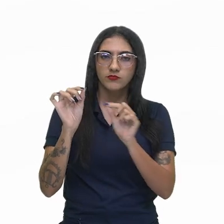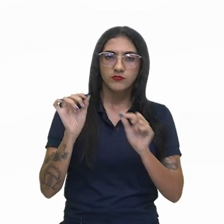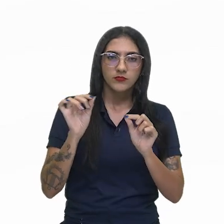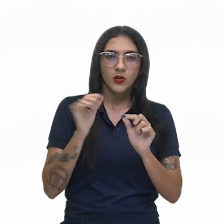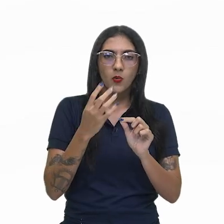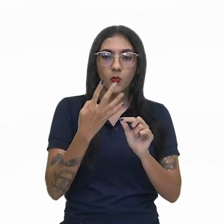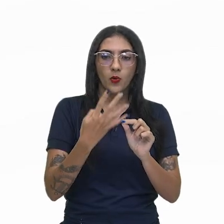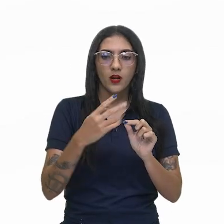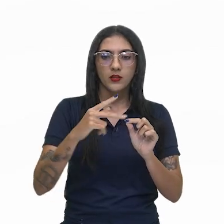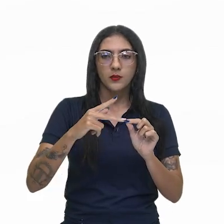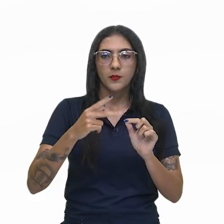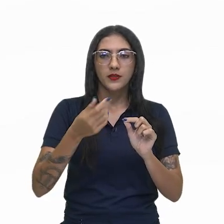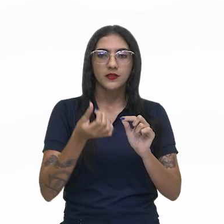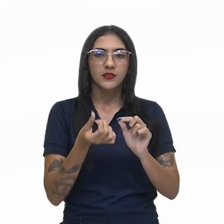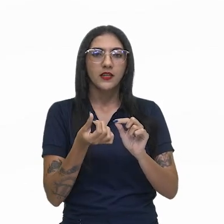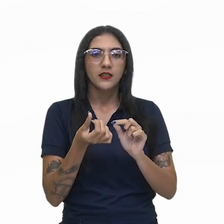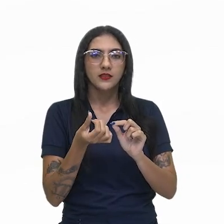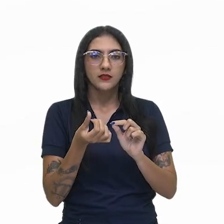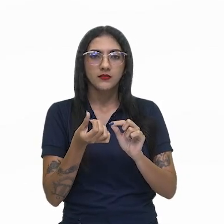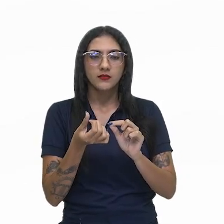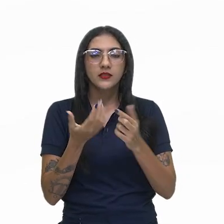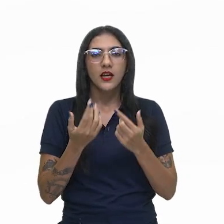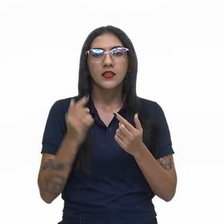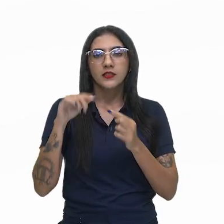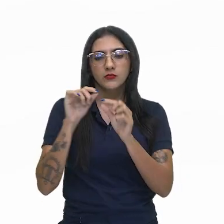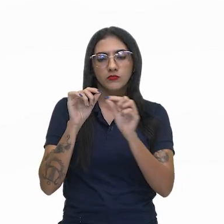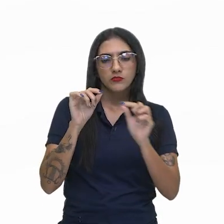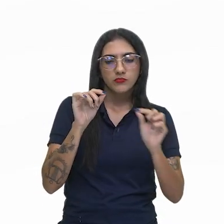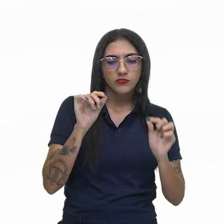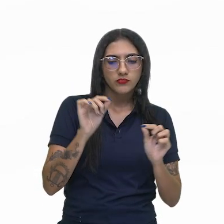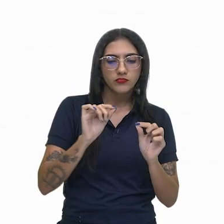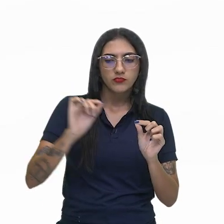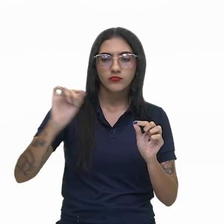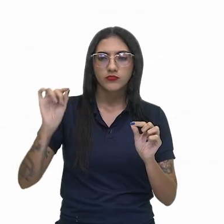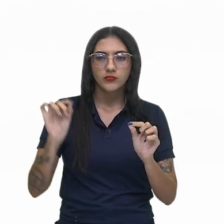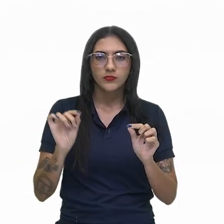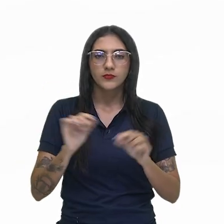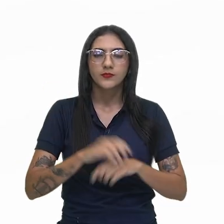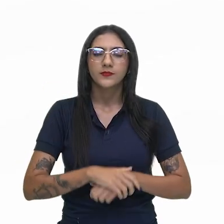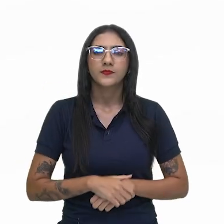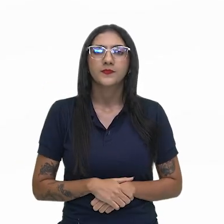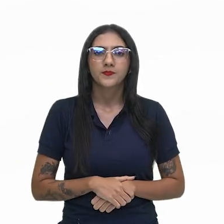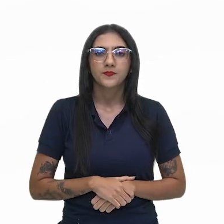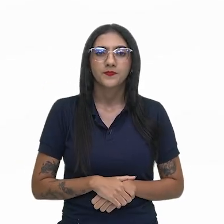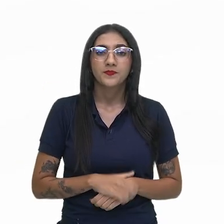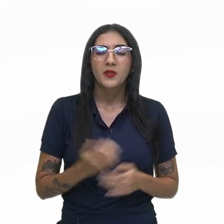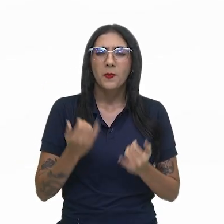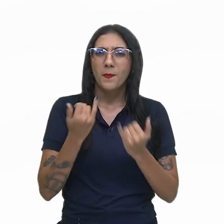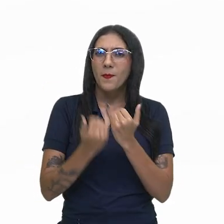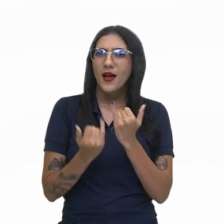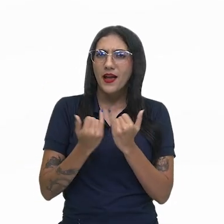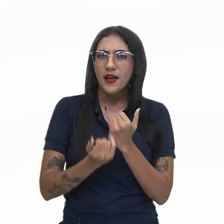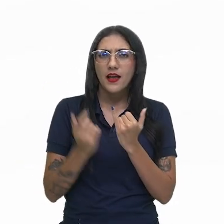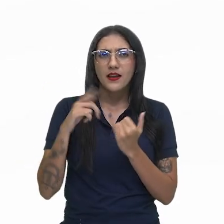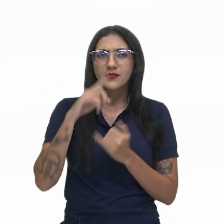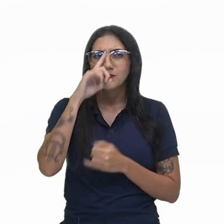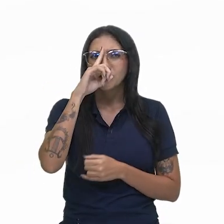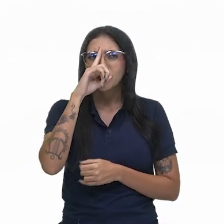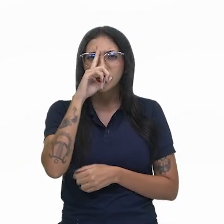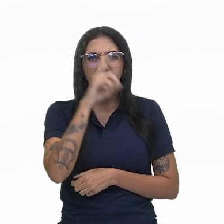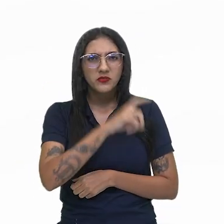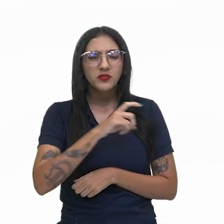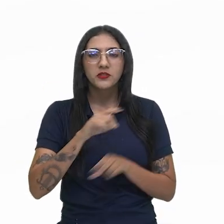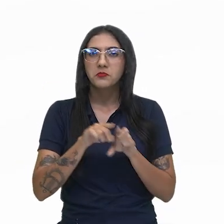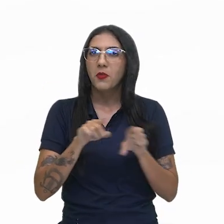tem mais energia é o 4p6. E assim a gente faz a leitura. Parece ser difícil, mas não é